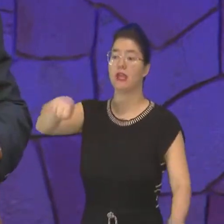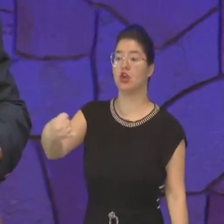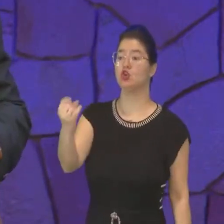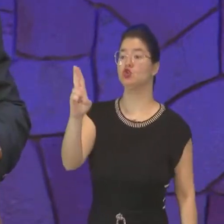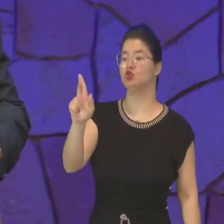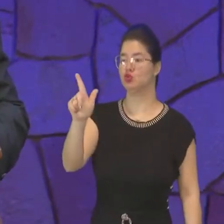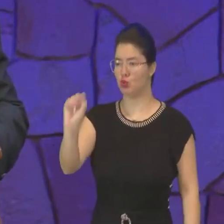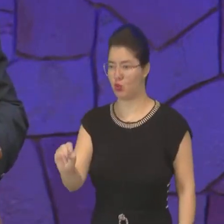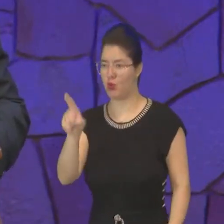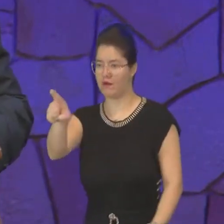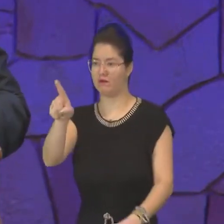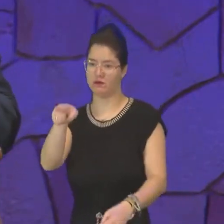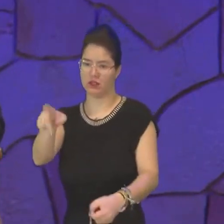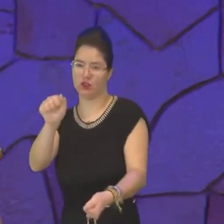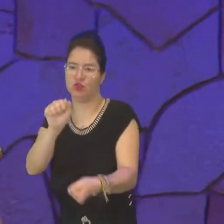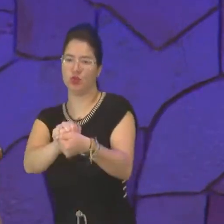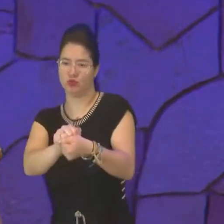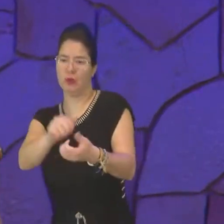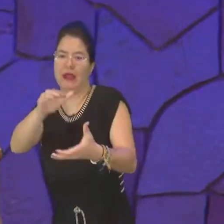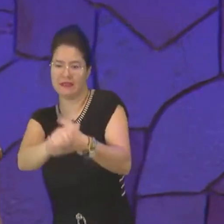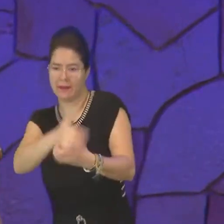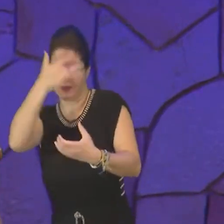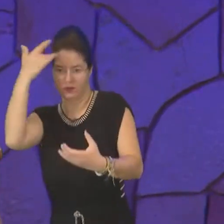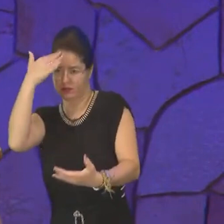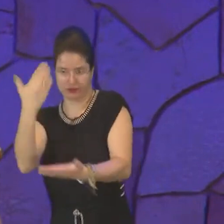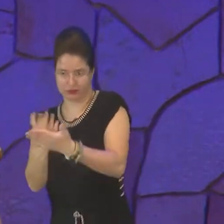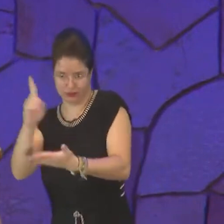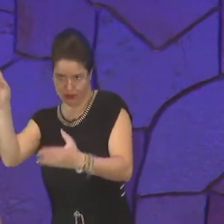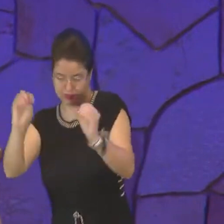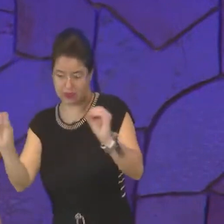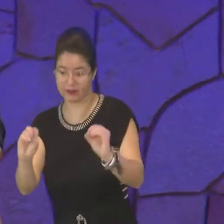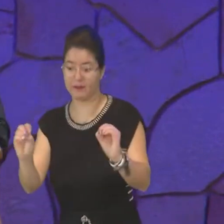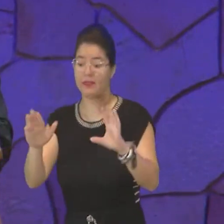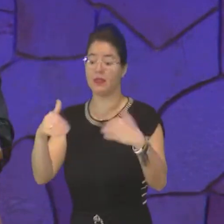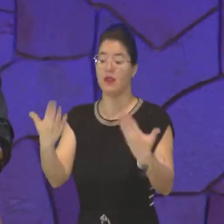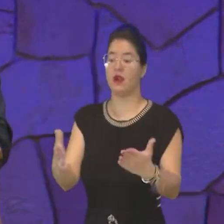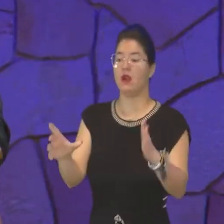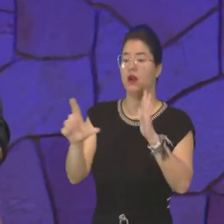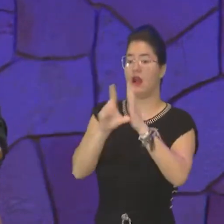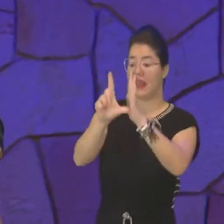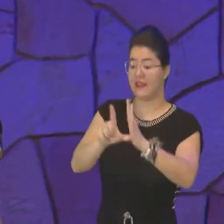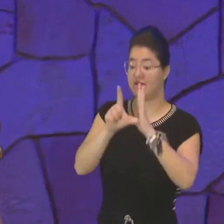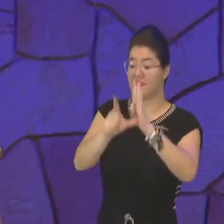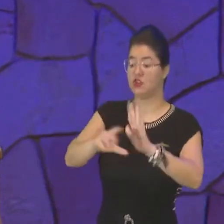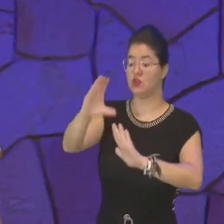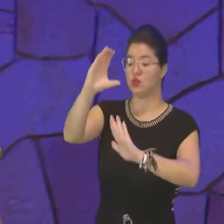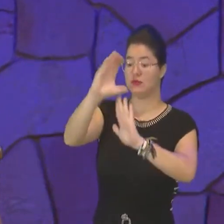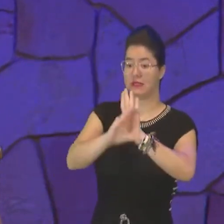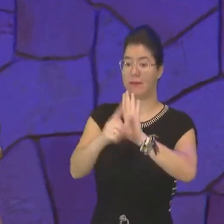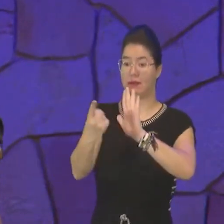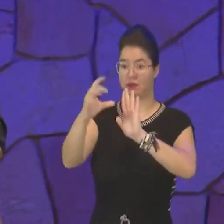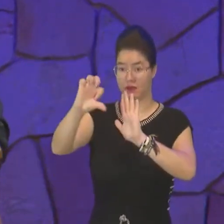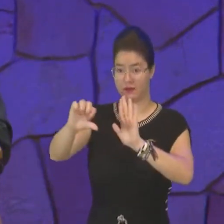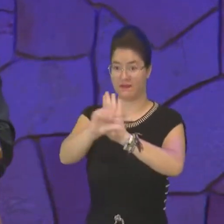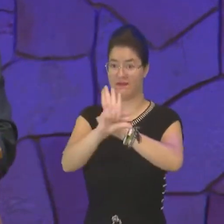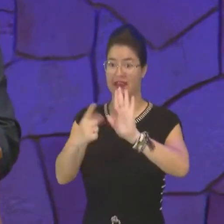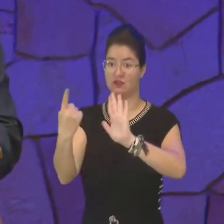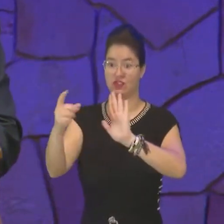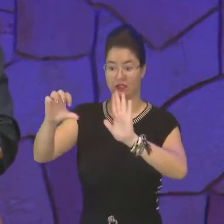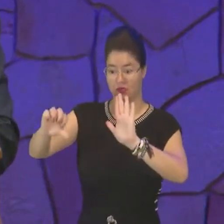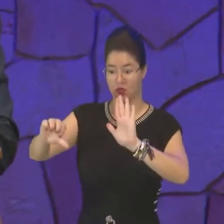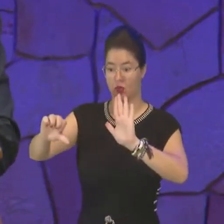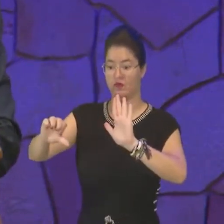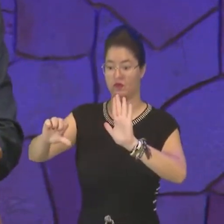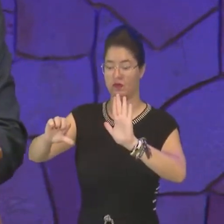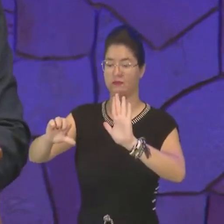desigual. A primeira delas, Levíticos capítulo 19, verso 19,